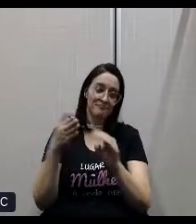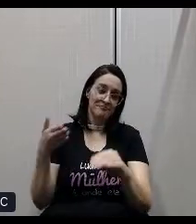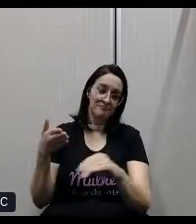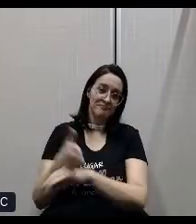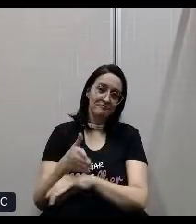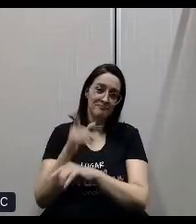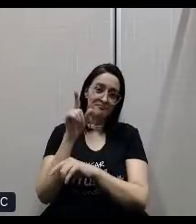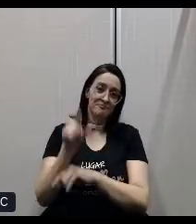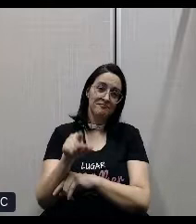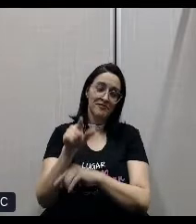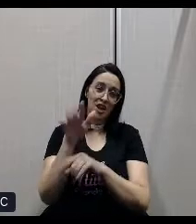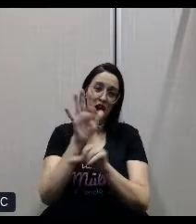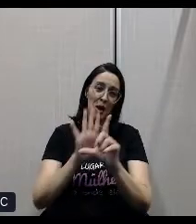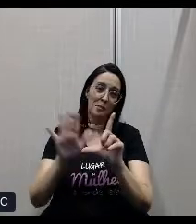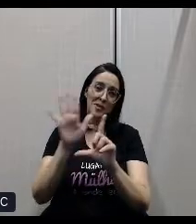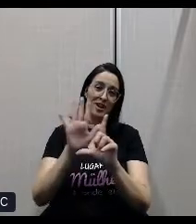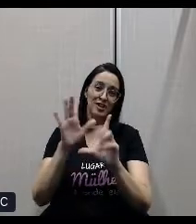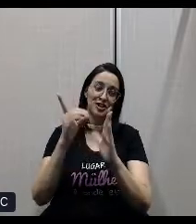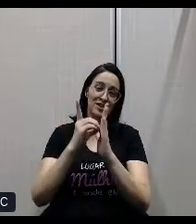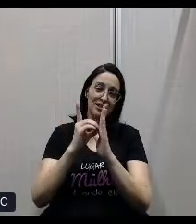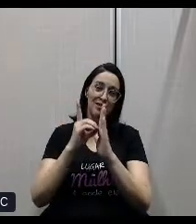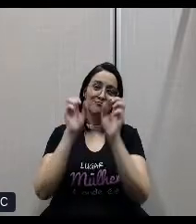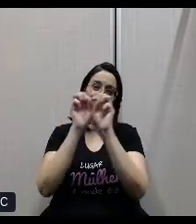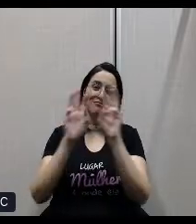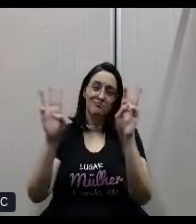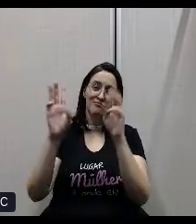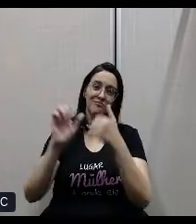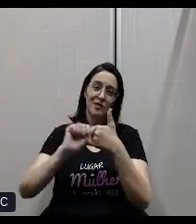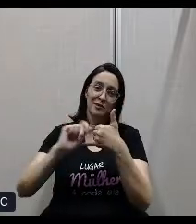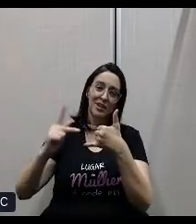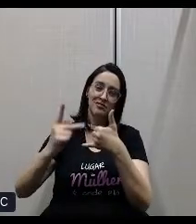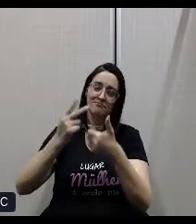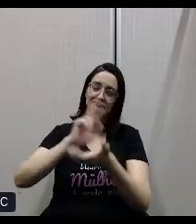ao ambiente digital, né? Sites, aplicativos e afins.